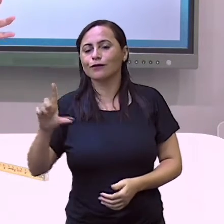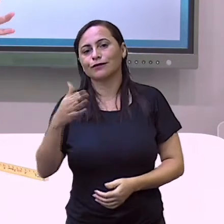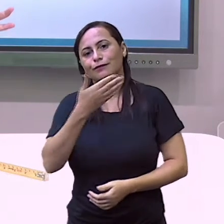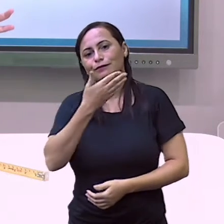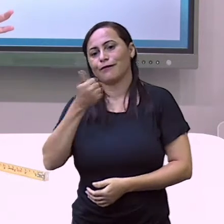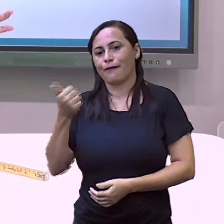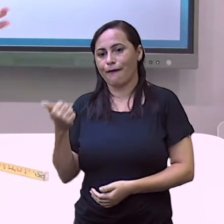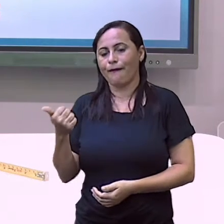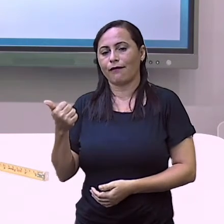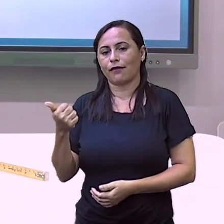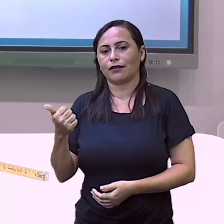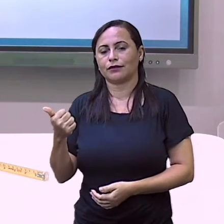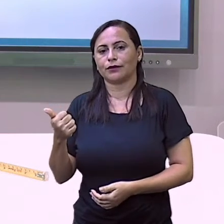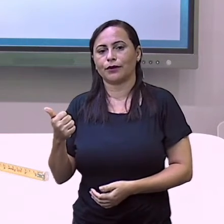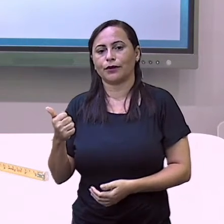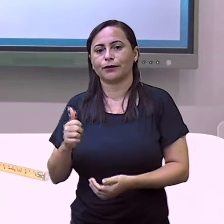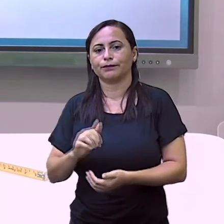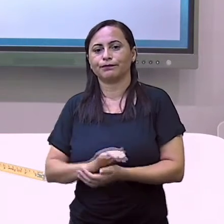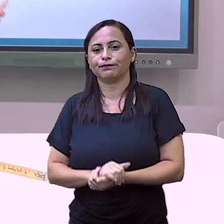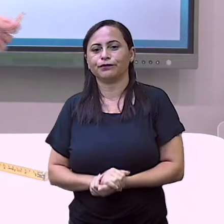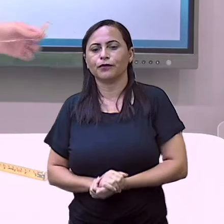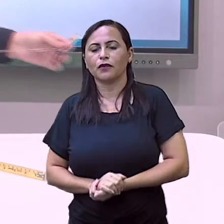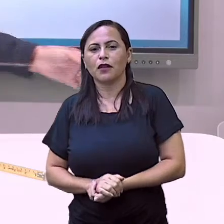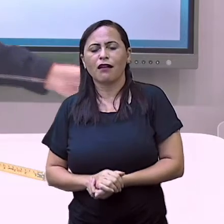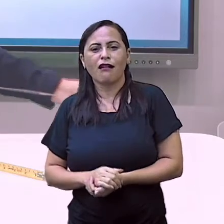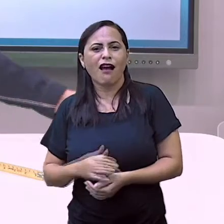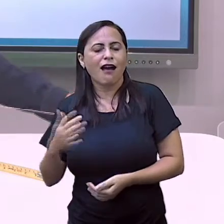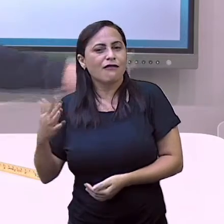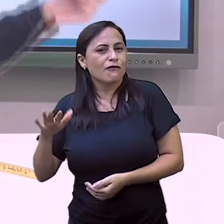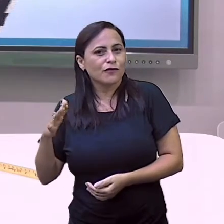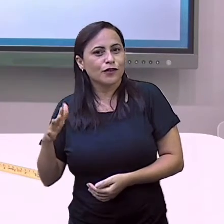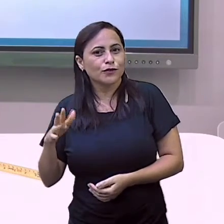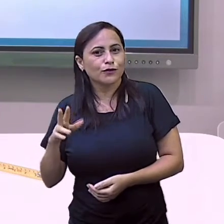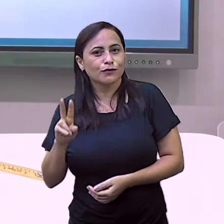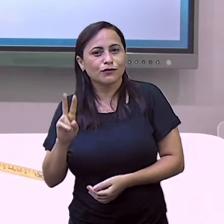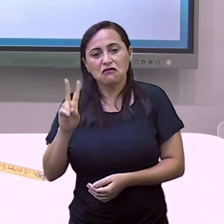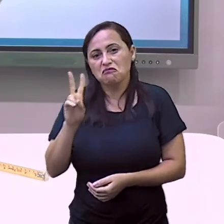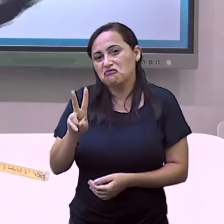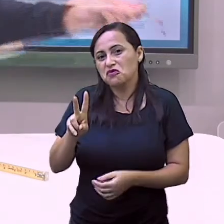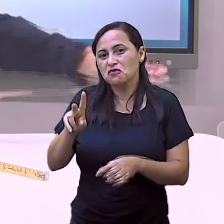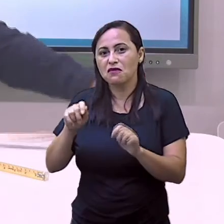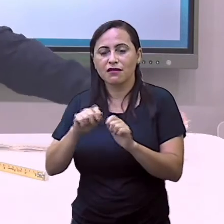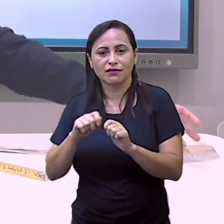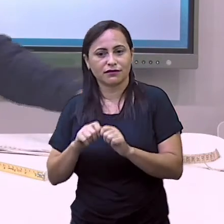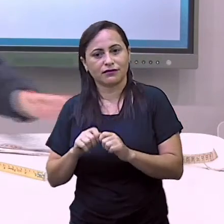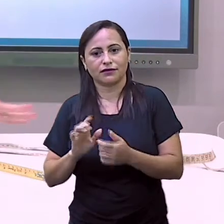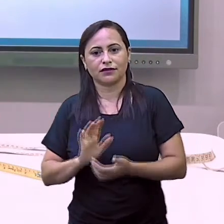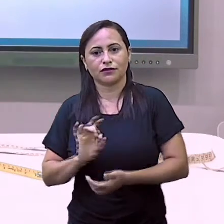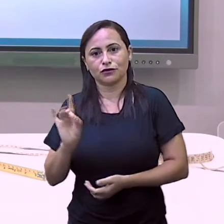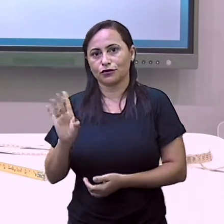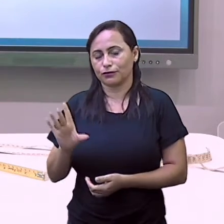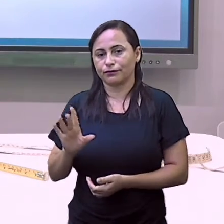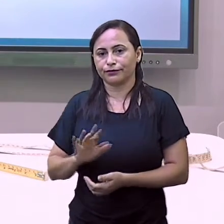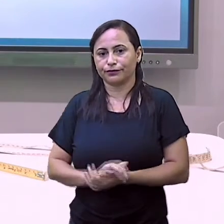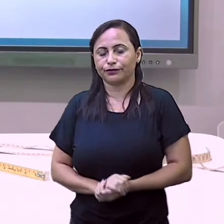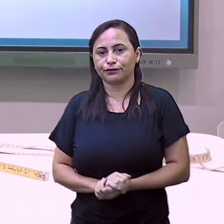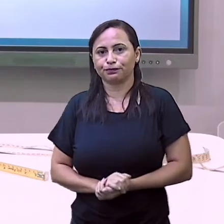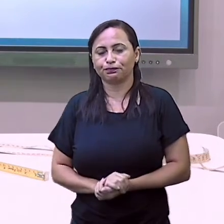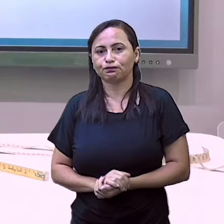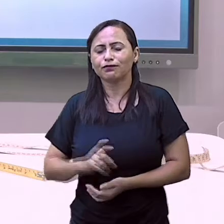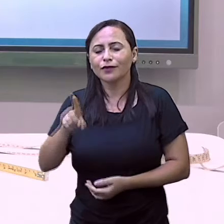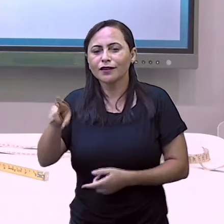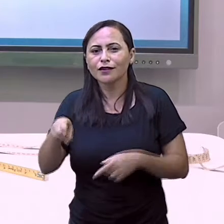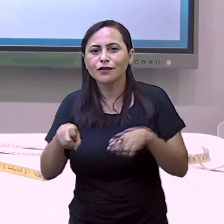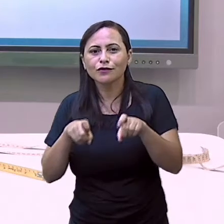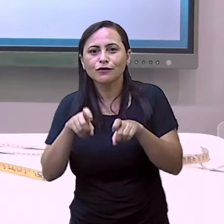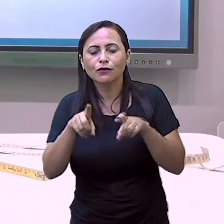mesa, certo? Talvez eu tenha aqui que colocar só mais uma vez esta fita. Então, a gente escolhe um